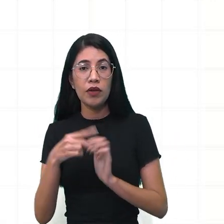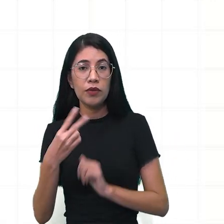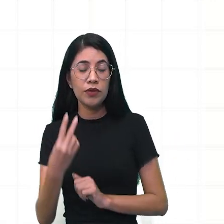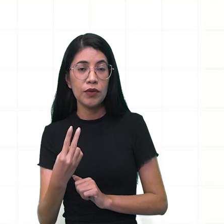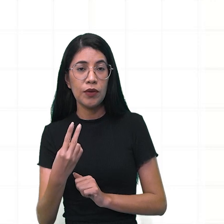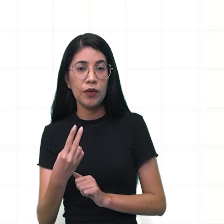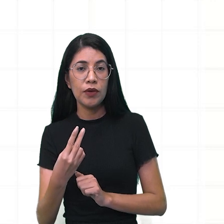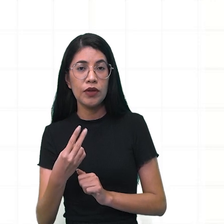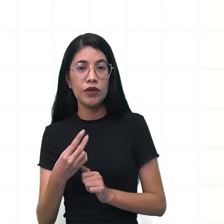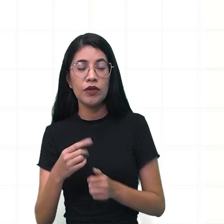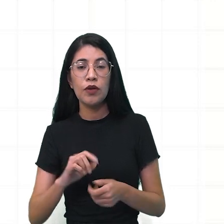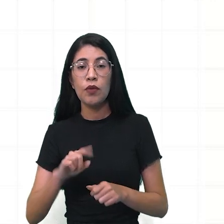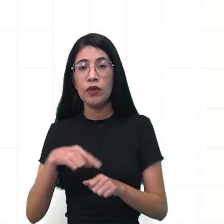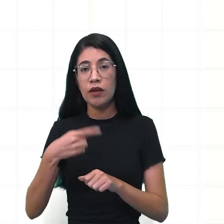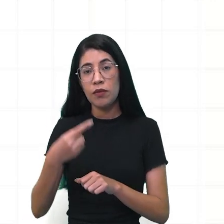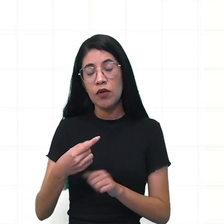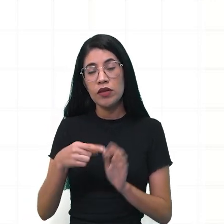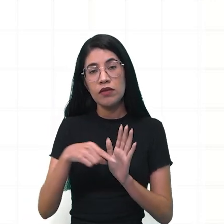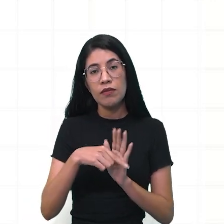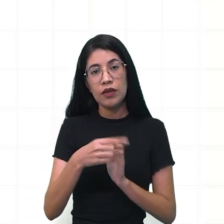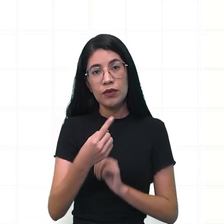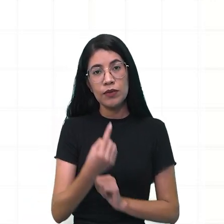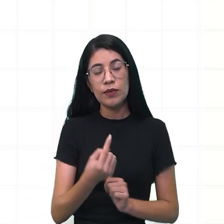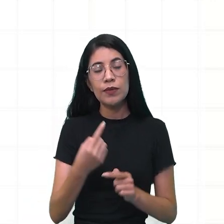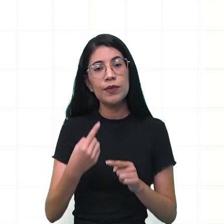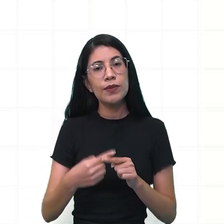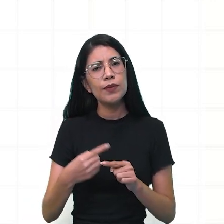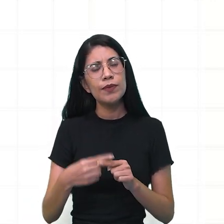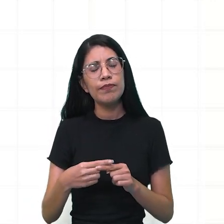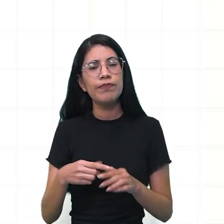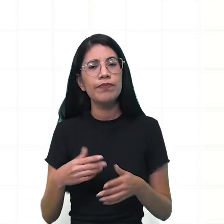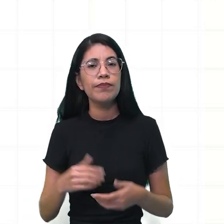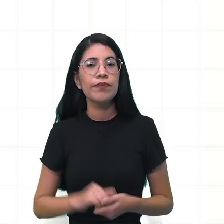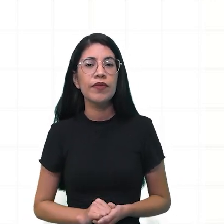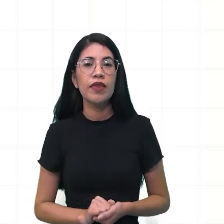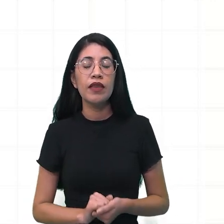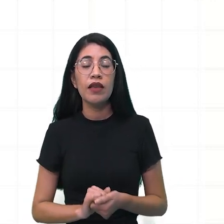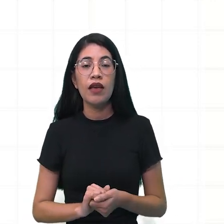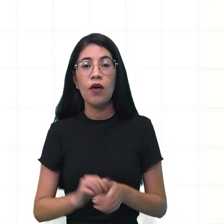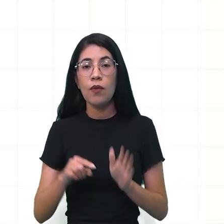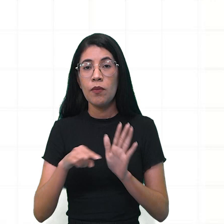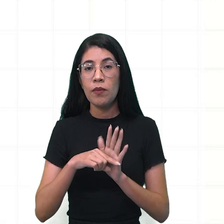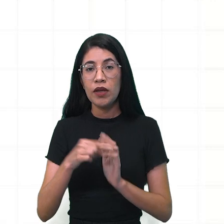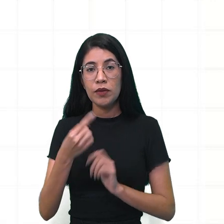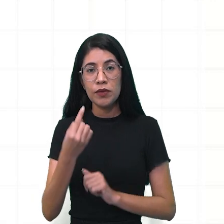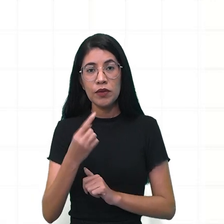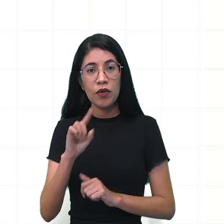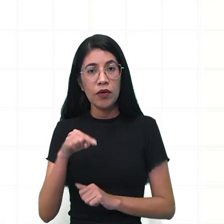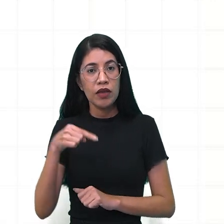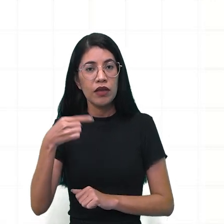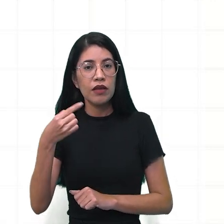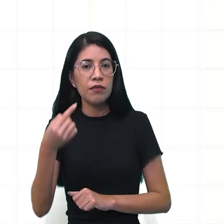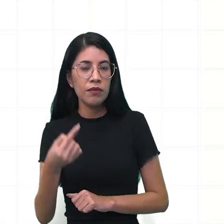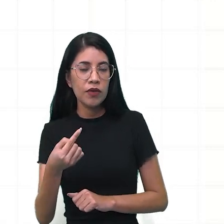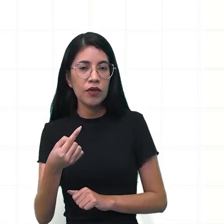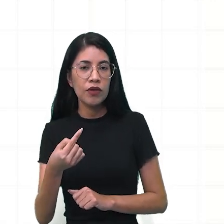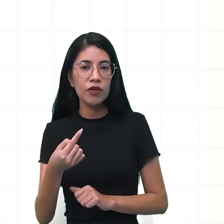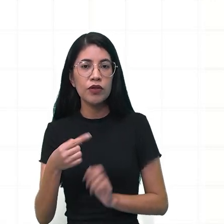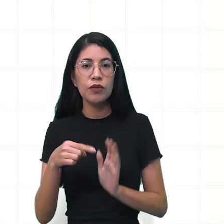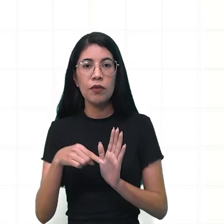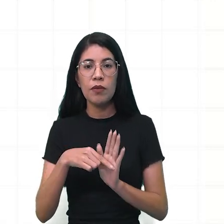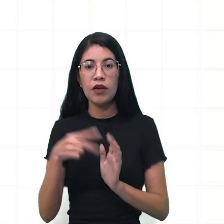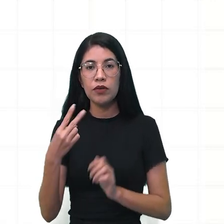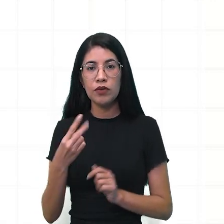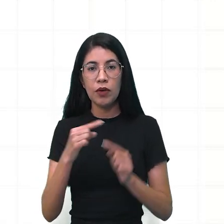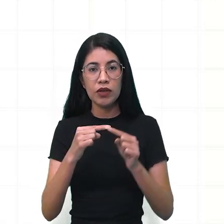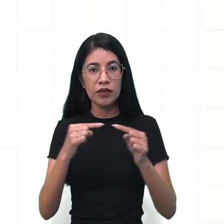É o menos 1. Por quê, professora? Porque o menos 1 é o que vem depois aqui, ó, do menos 2 na reta